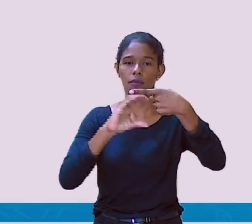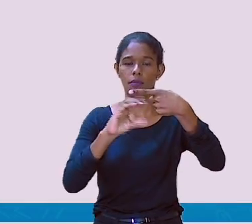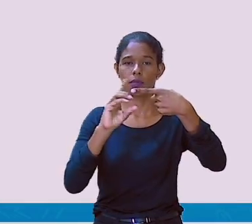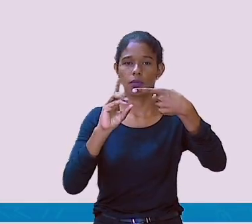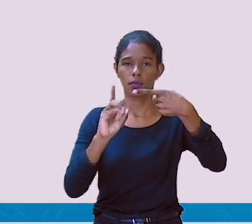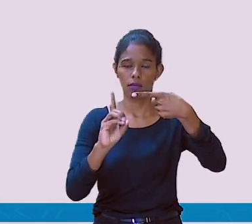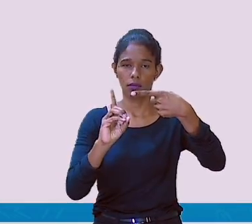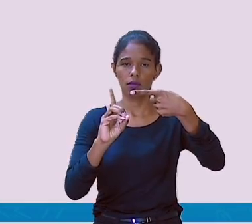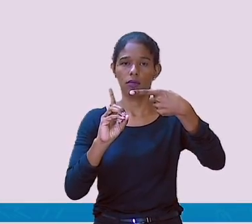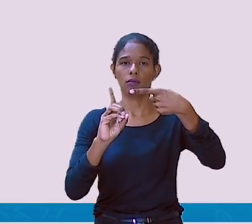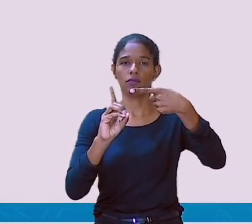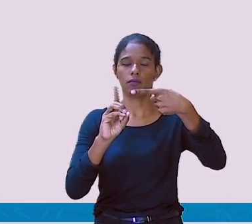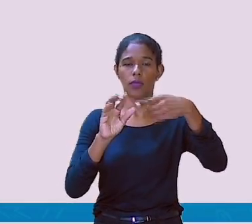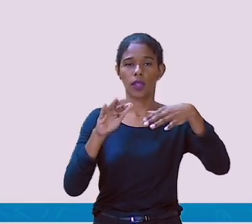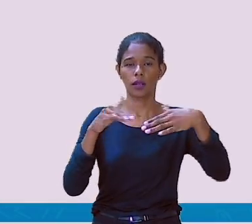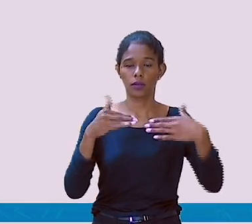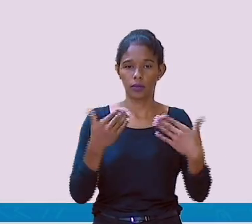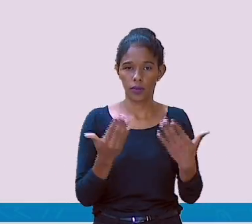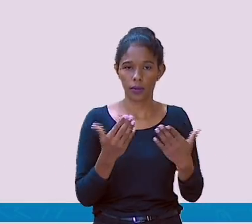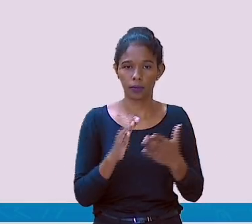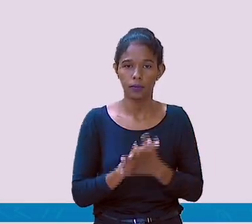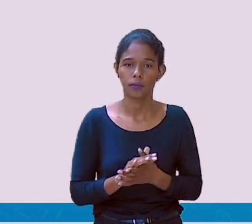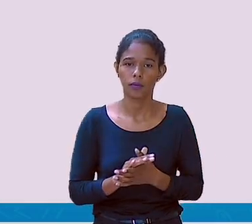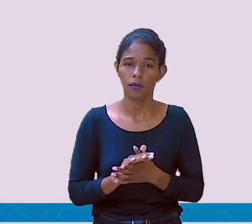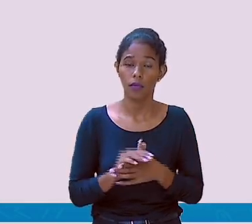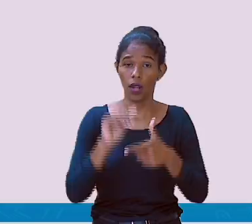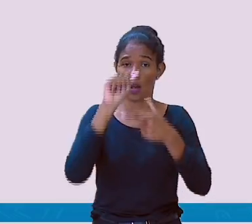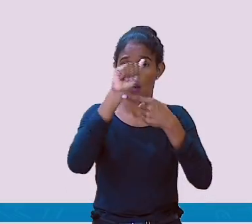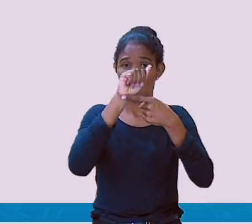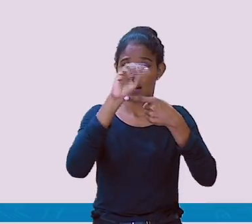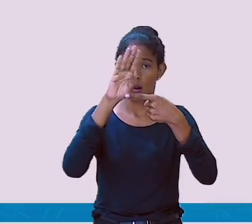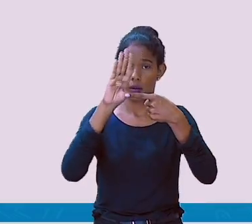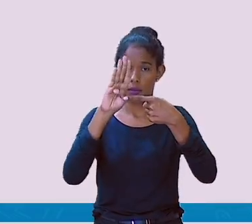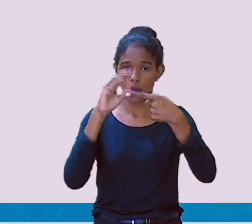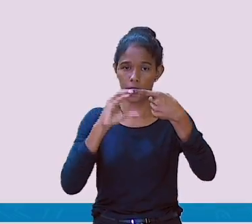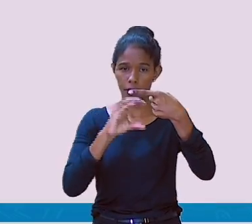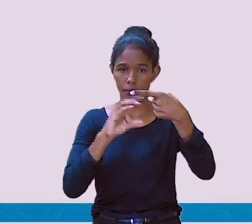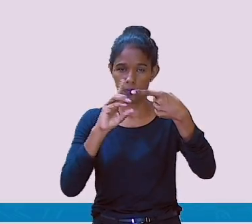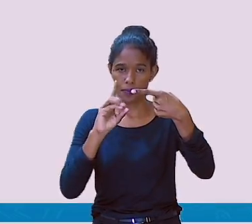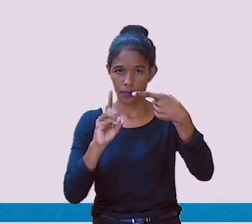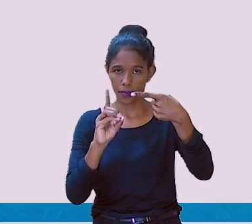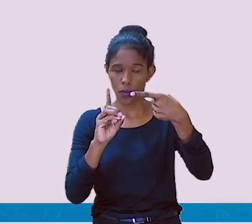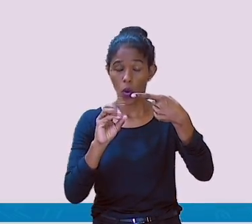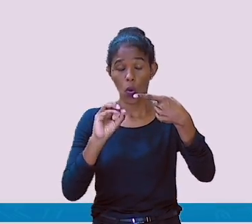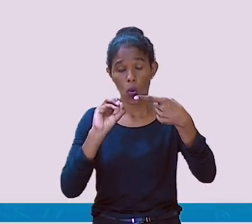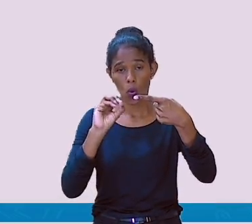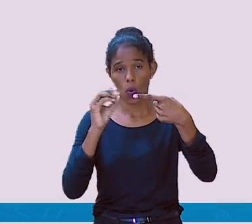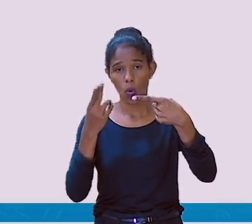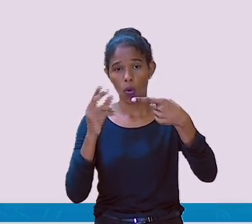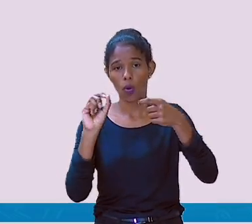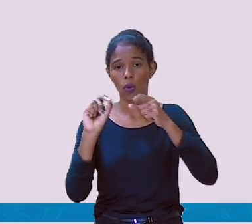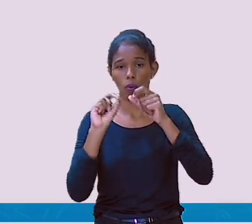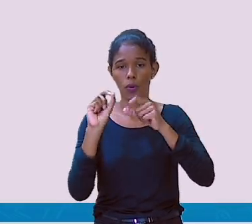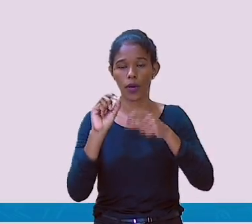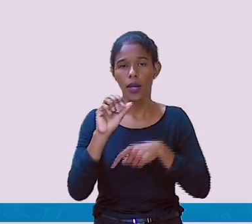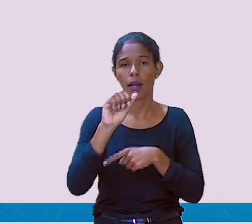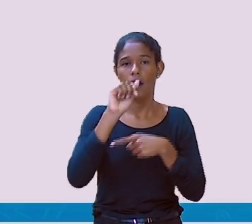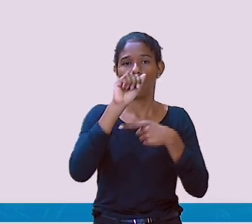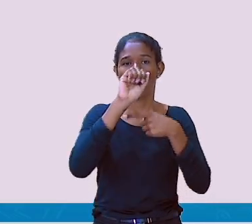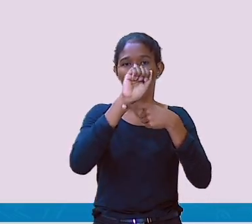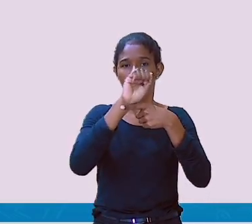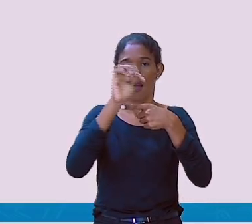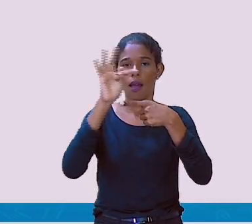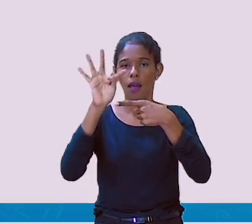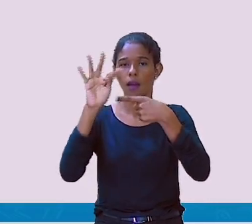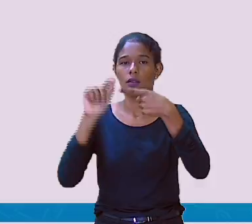de proporcionalidade. Eu posso pegar AB está para CD ou EF está para